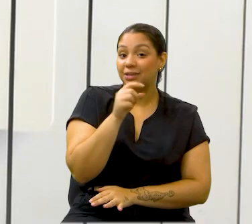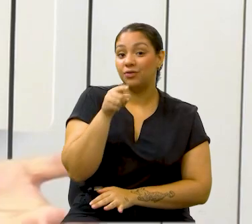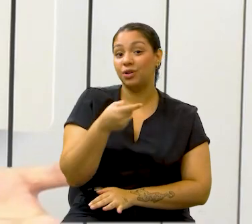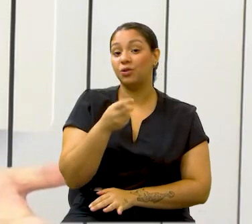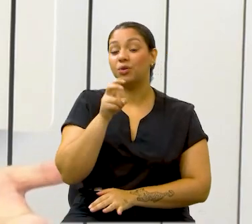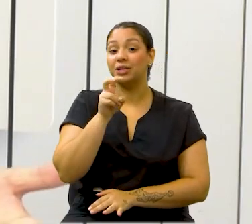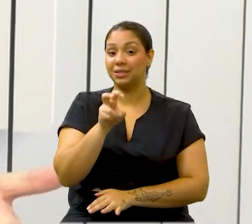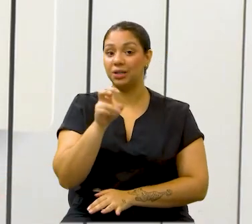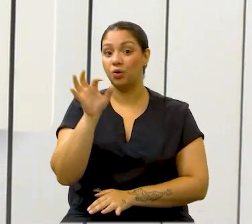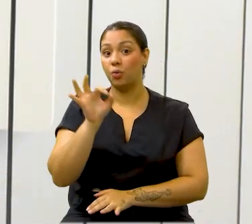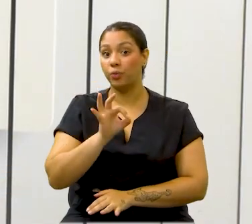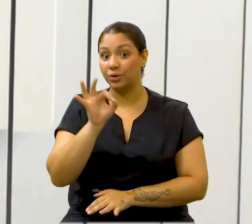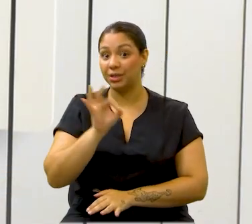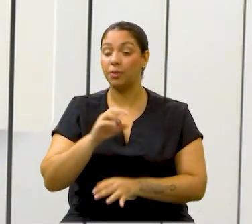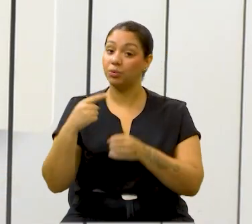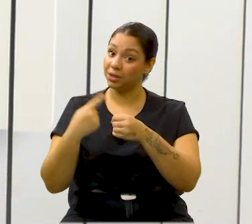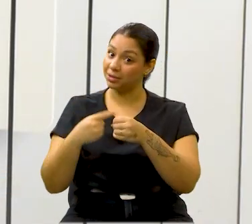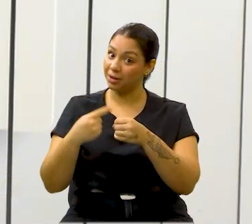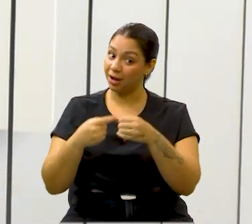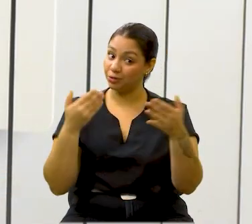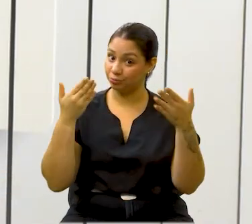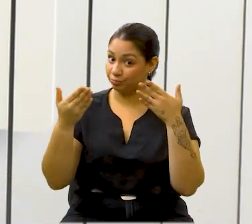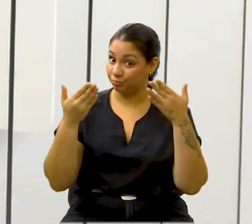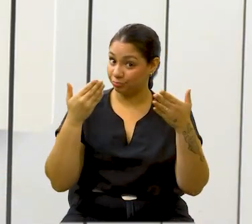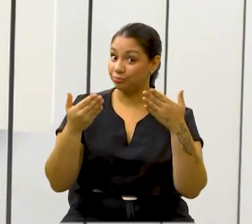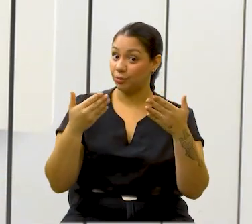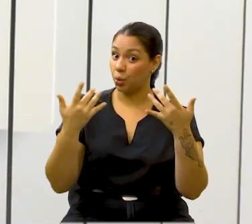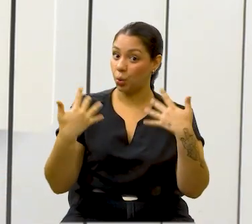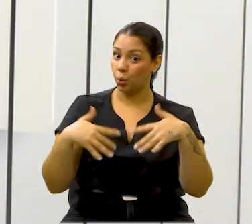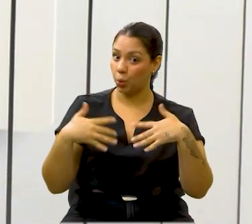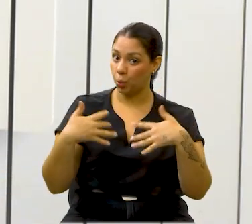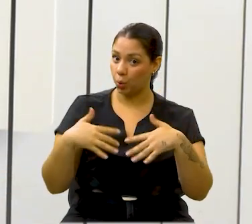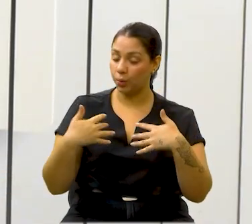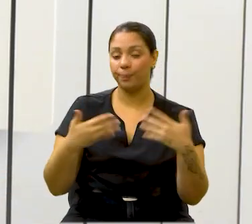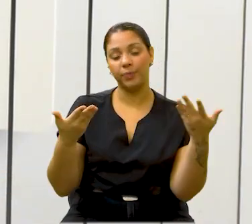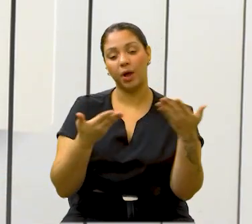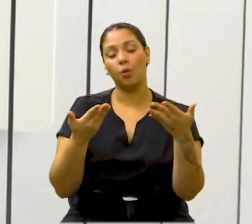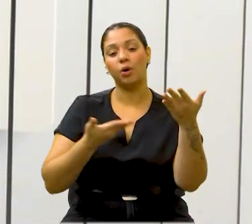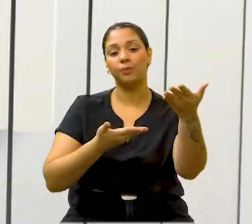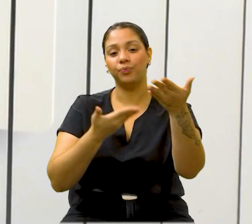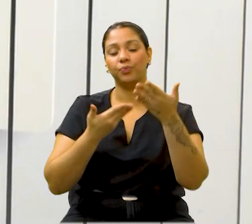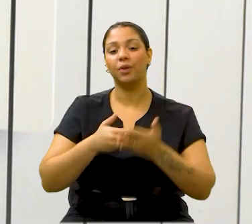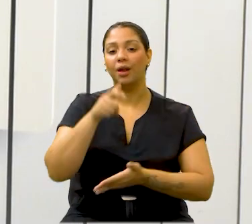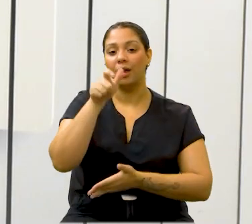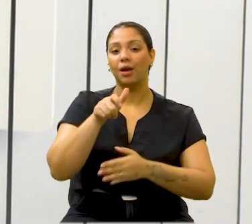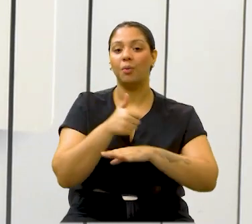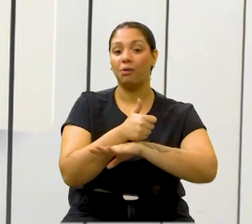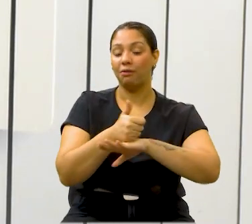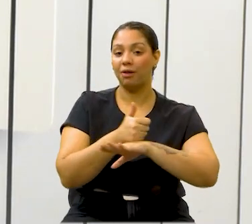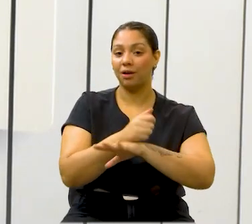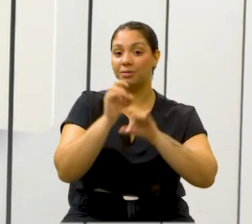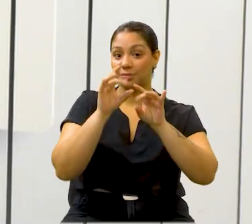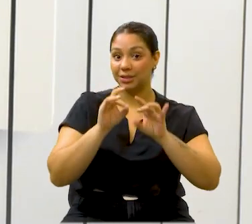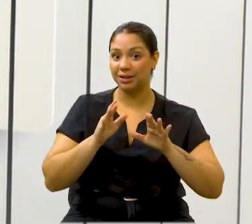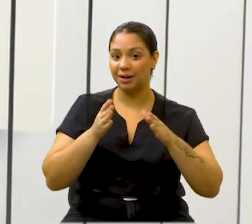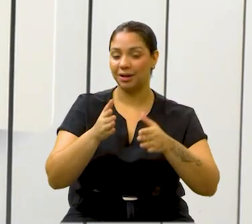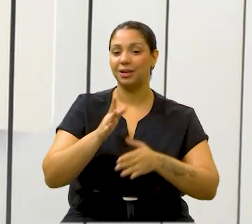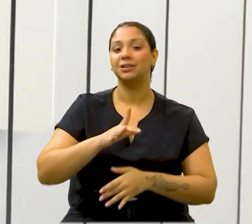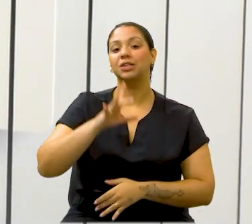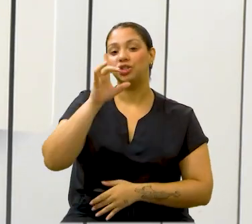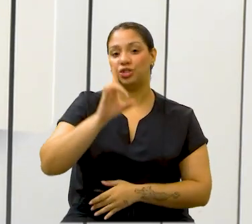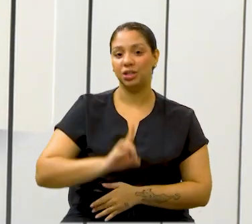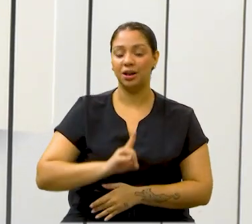36,5% da nossa cidade. Muita coisa, não é? E olha só, hoje nós convidamos a especialista em direito